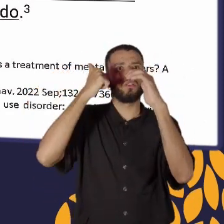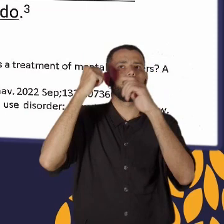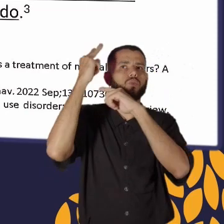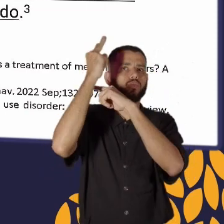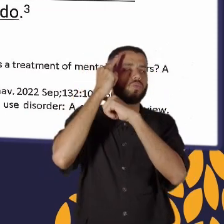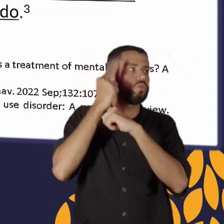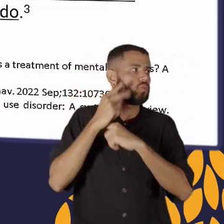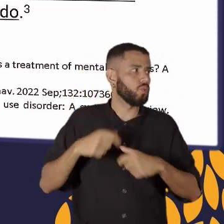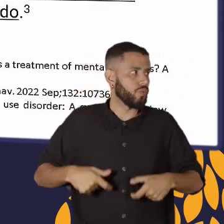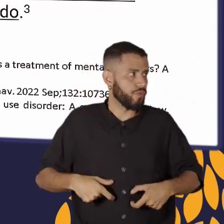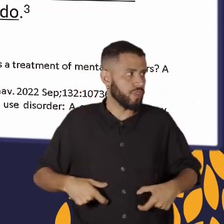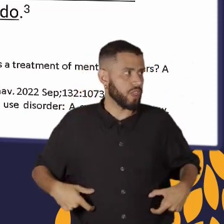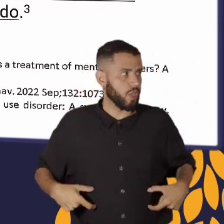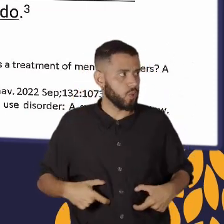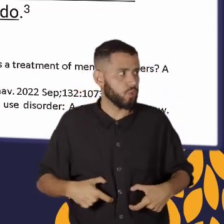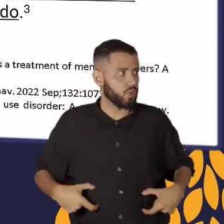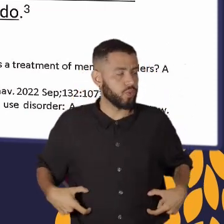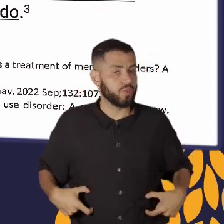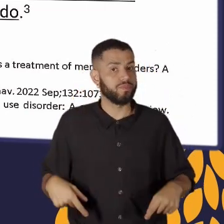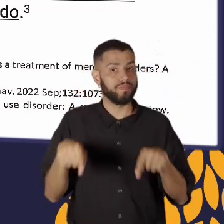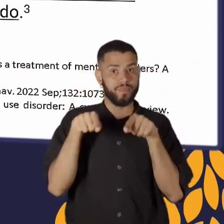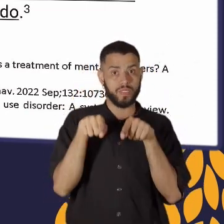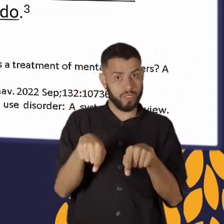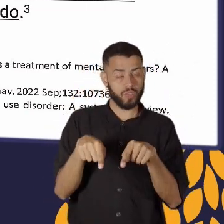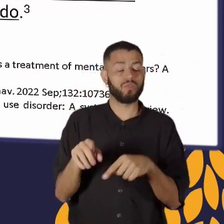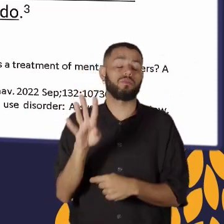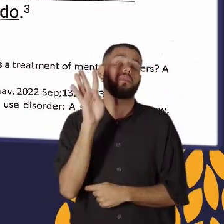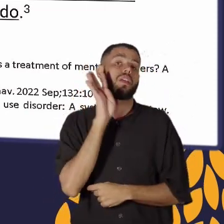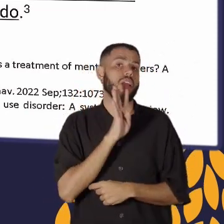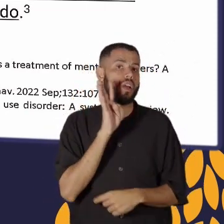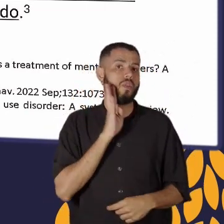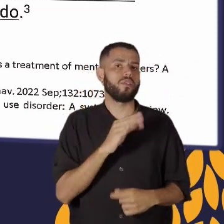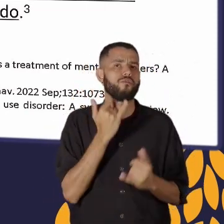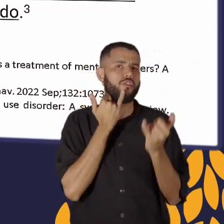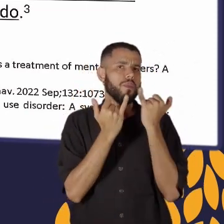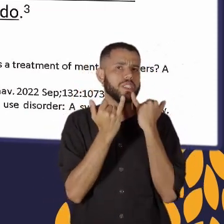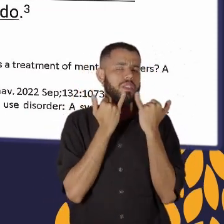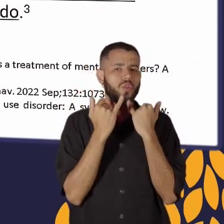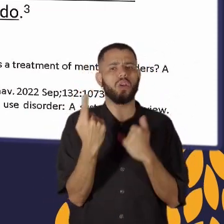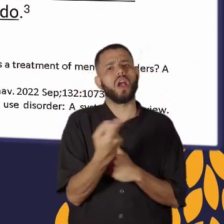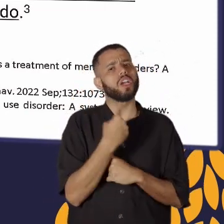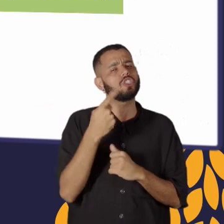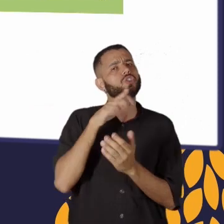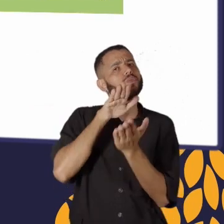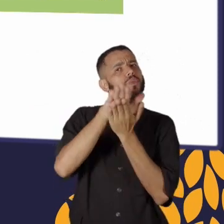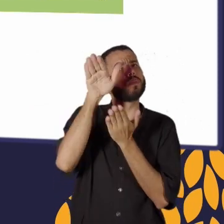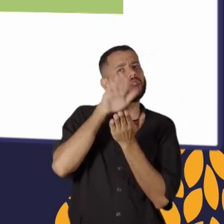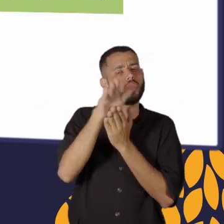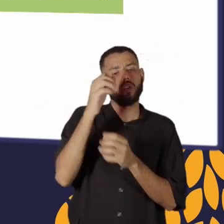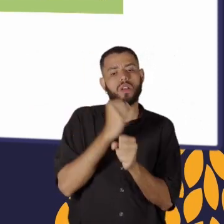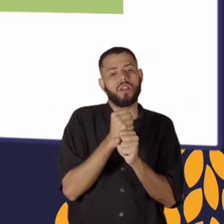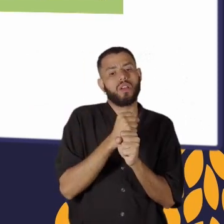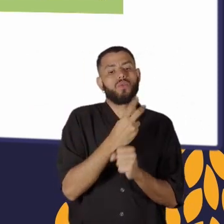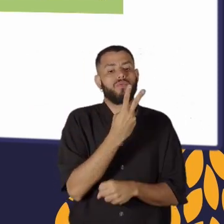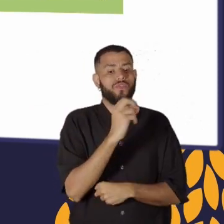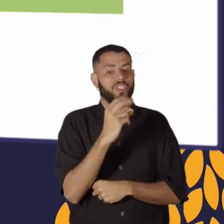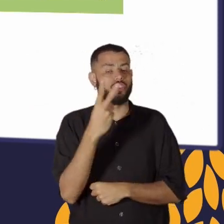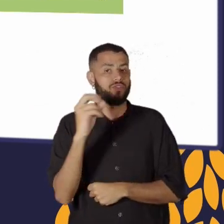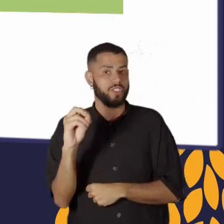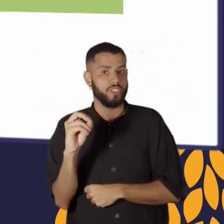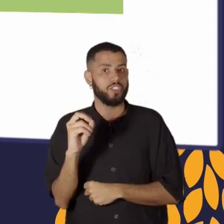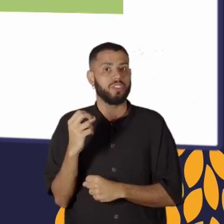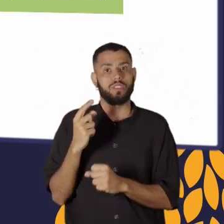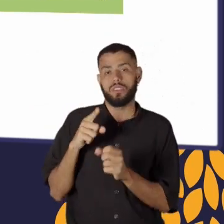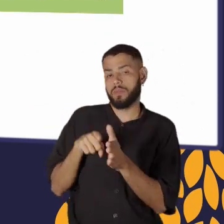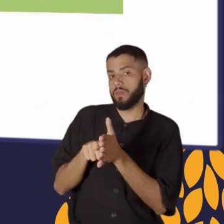o fígado. Então, isso foi um dado bem legal que a gente publicou em 2020, esse estudo. E